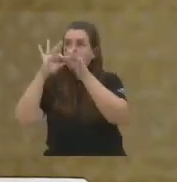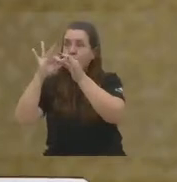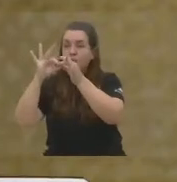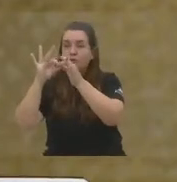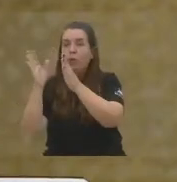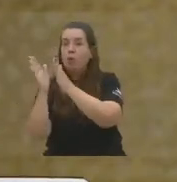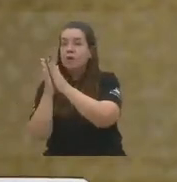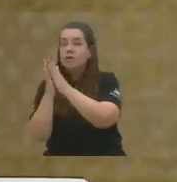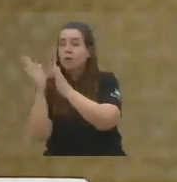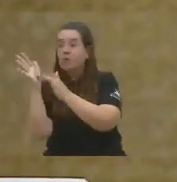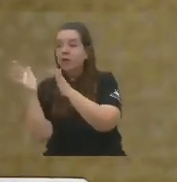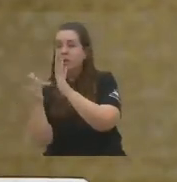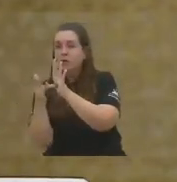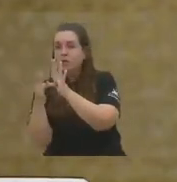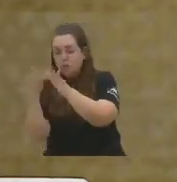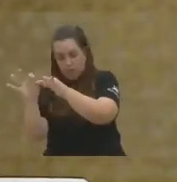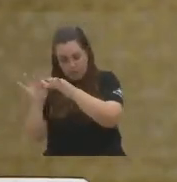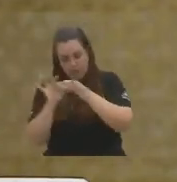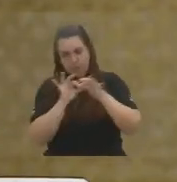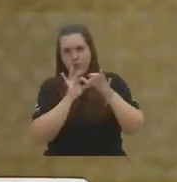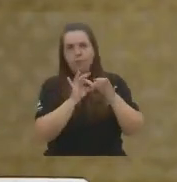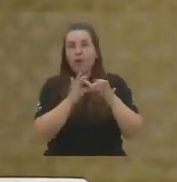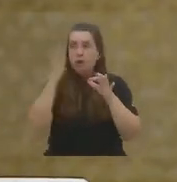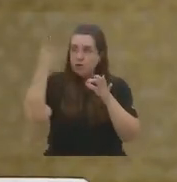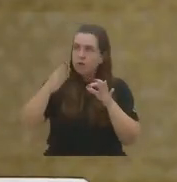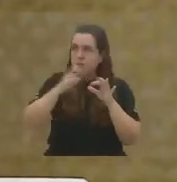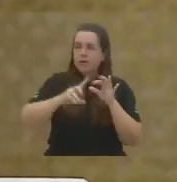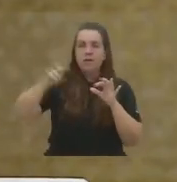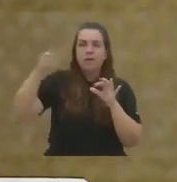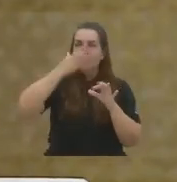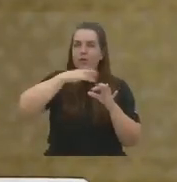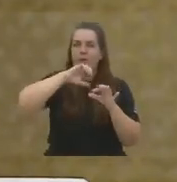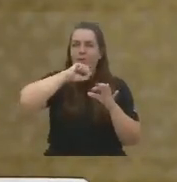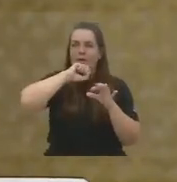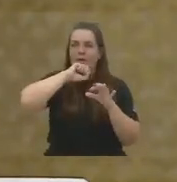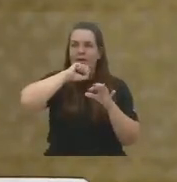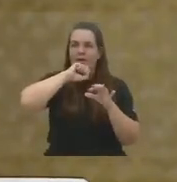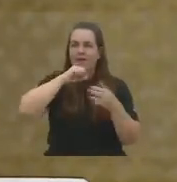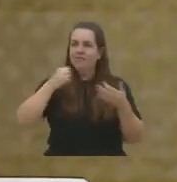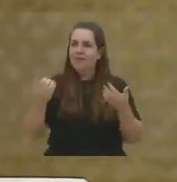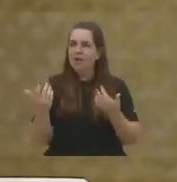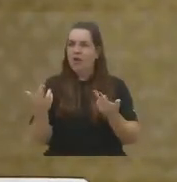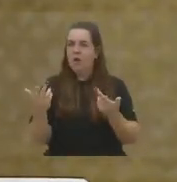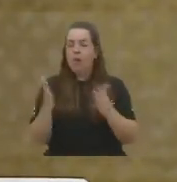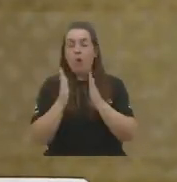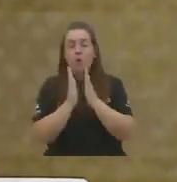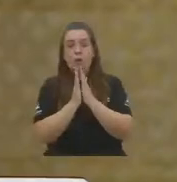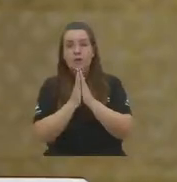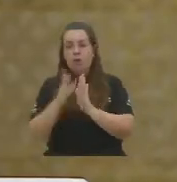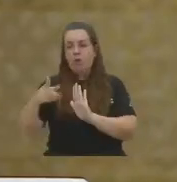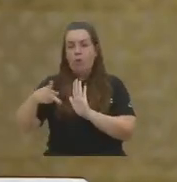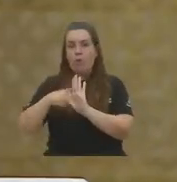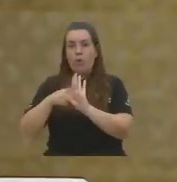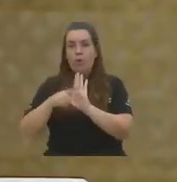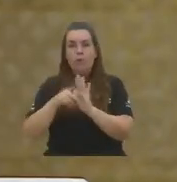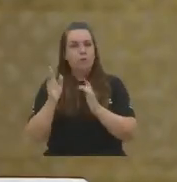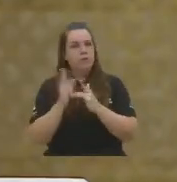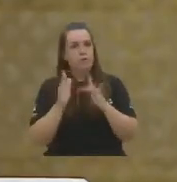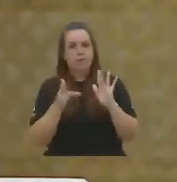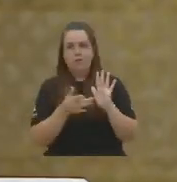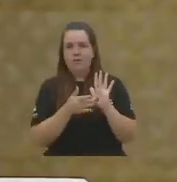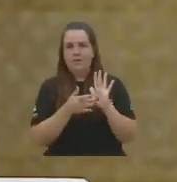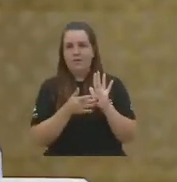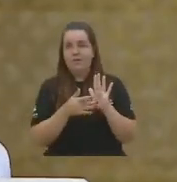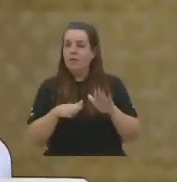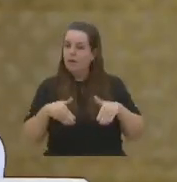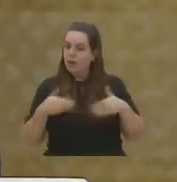Cristo, diante de Deus, o Pai, seria como que a oração do próprio Jesus.